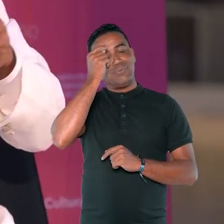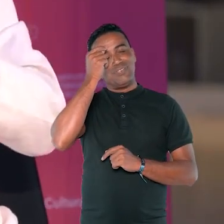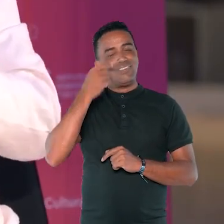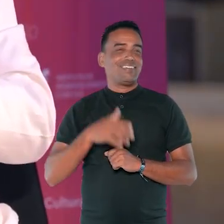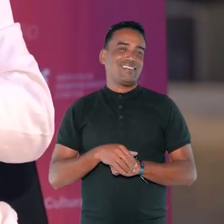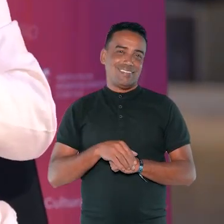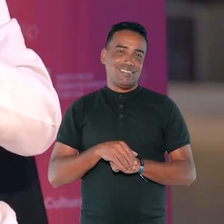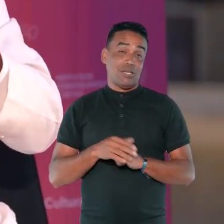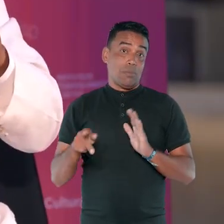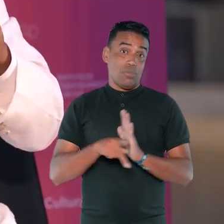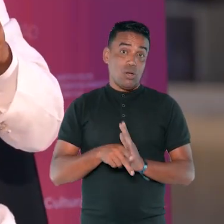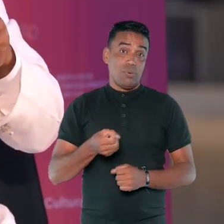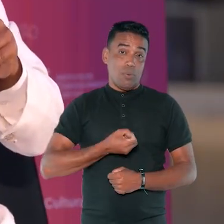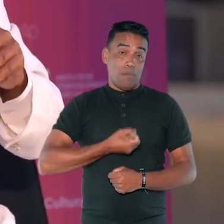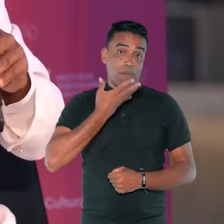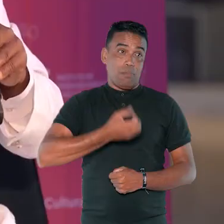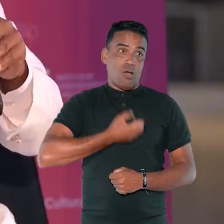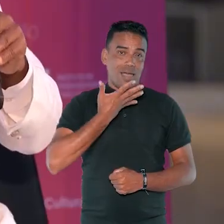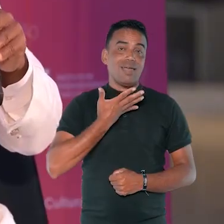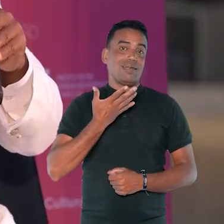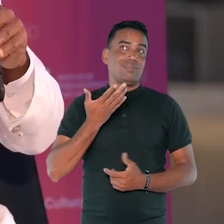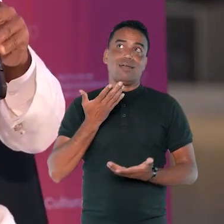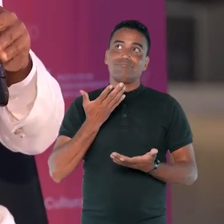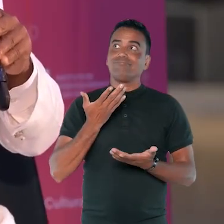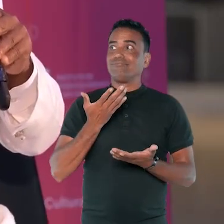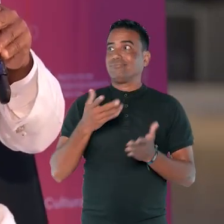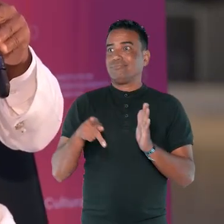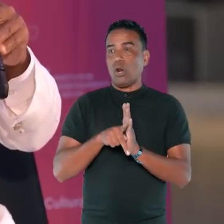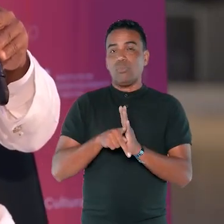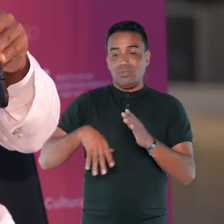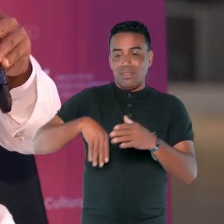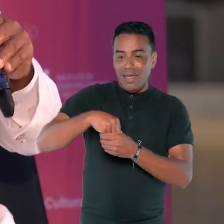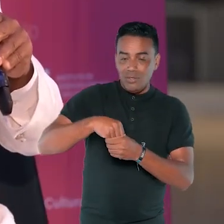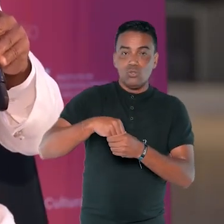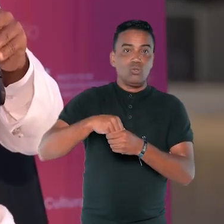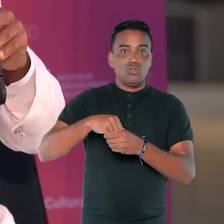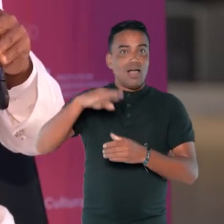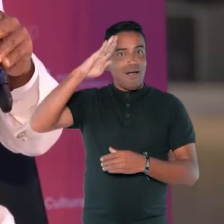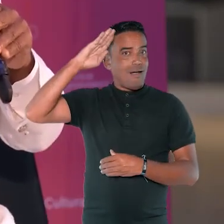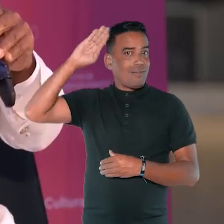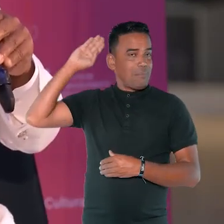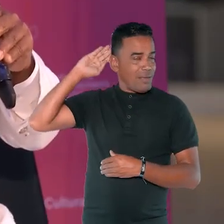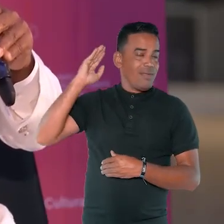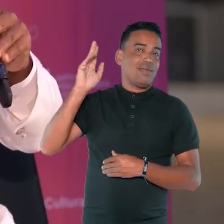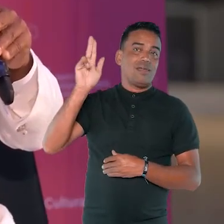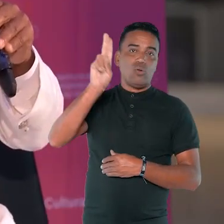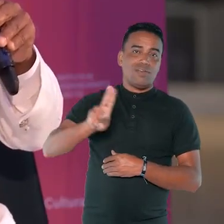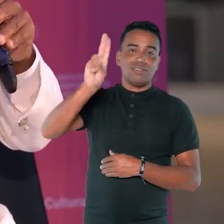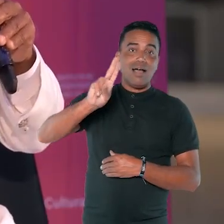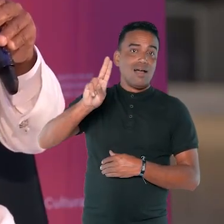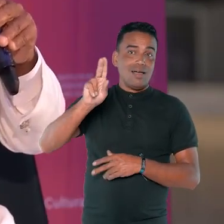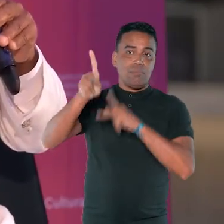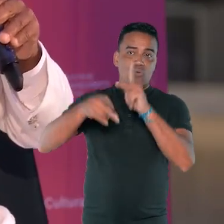inclusive para os poetas que passaram pela universidade, os poetas brancos, letrados e